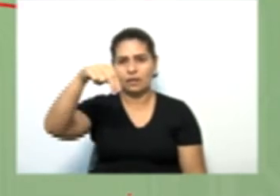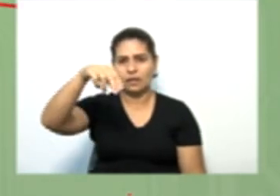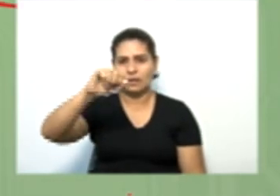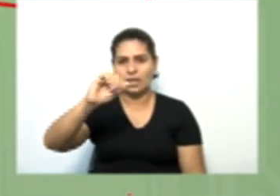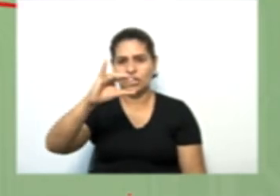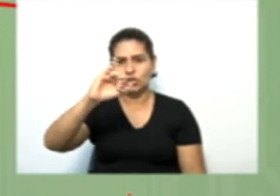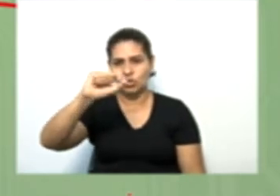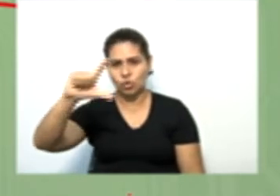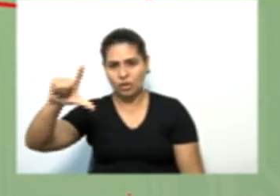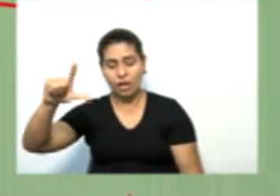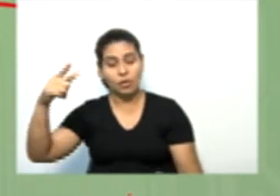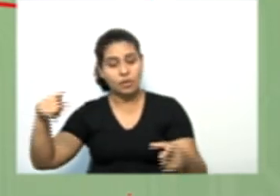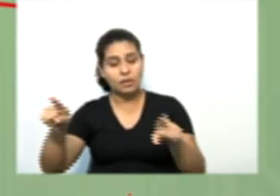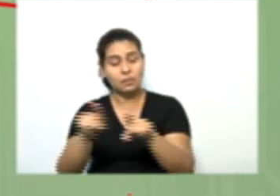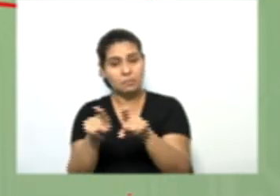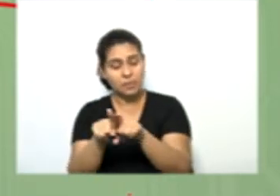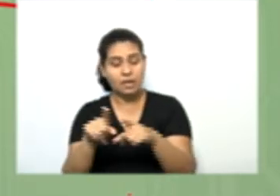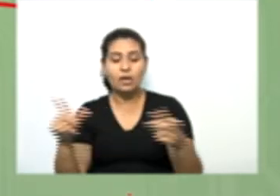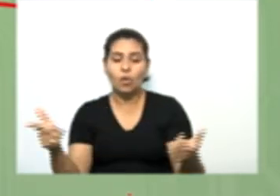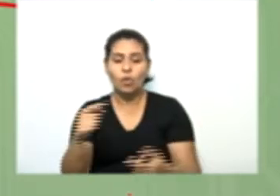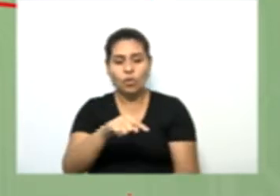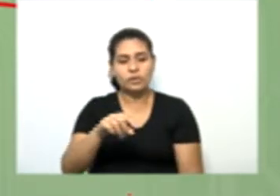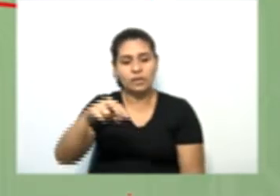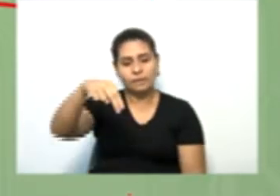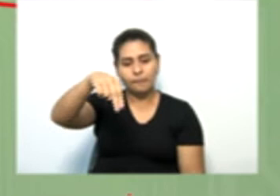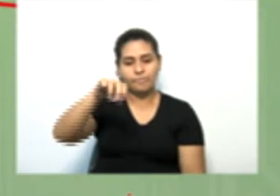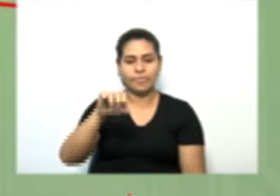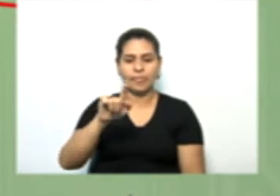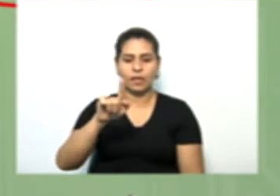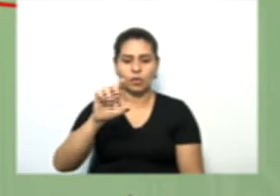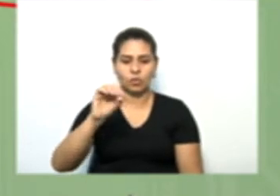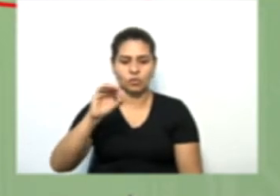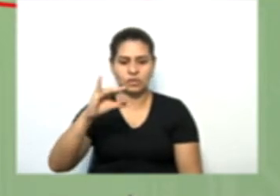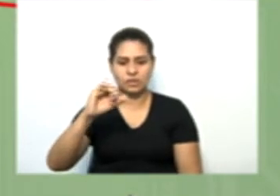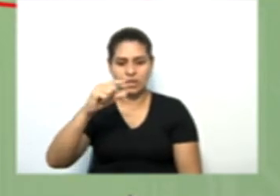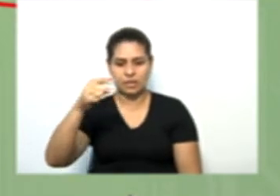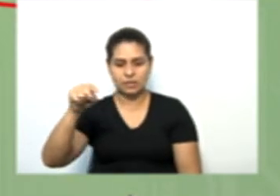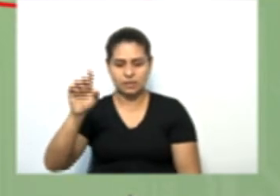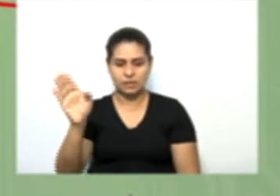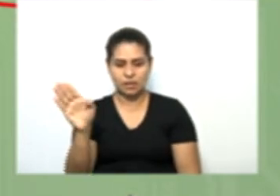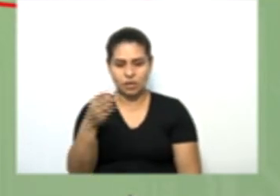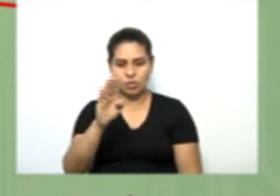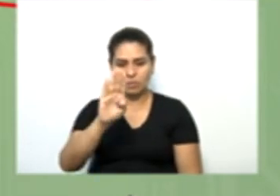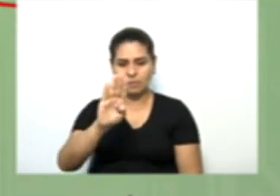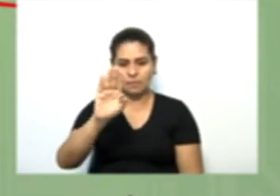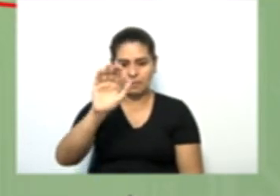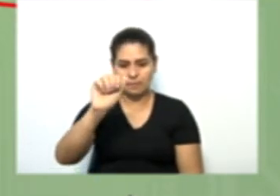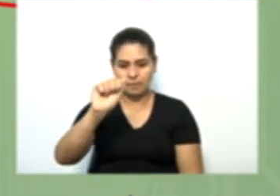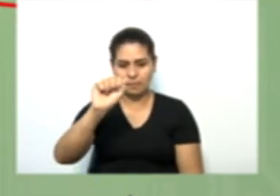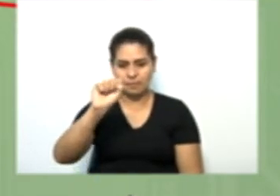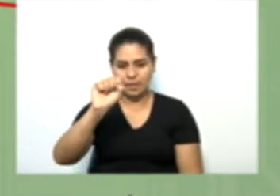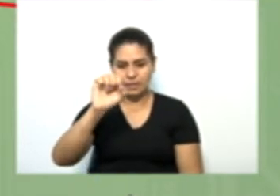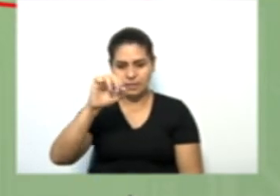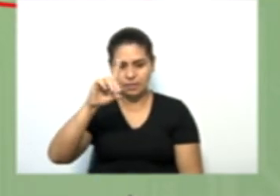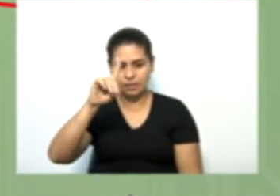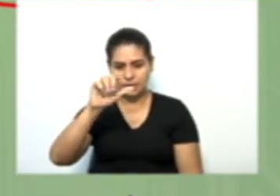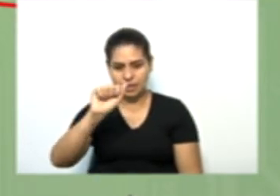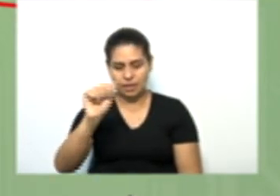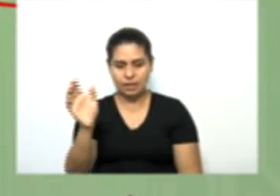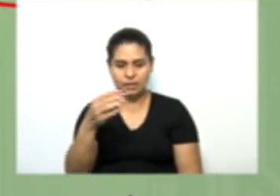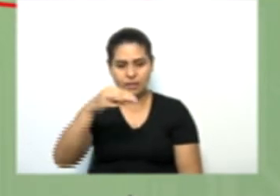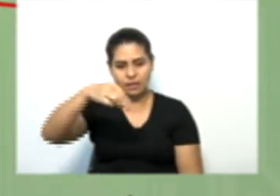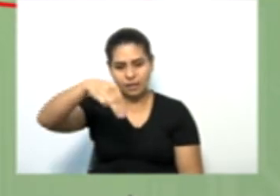negociação baseada em estratégias, do nosso amigo Melo, ok? Então, por favor, deem